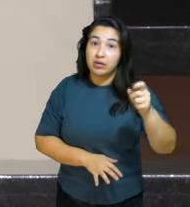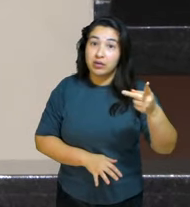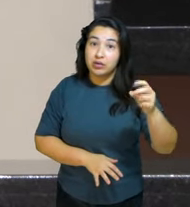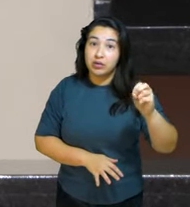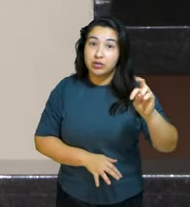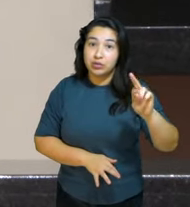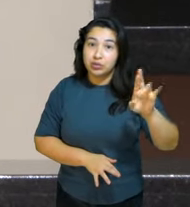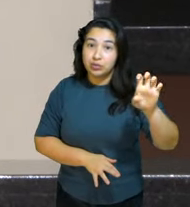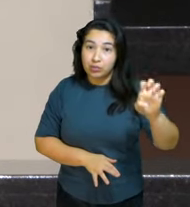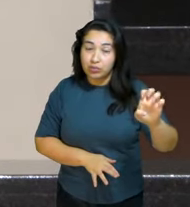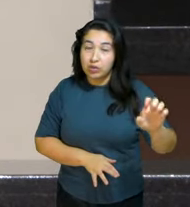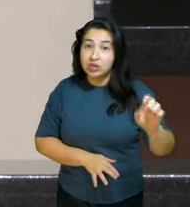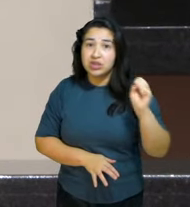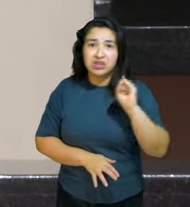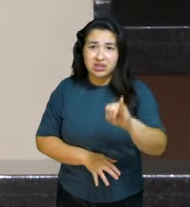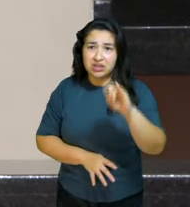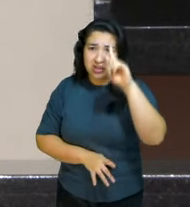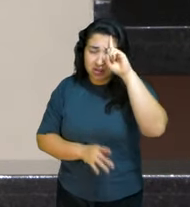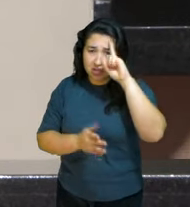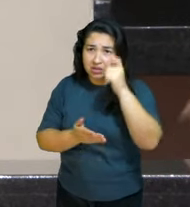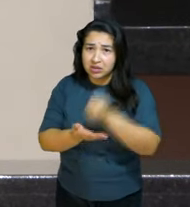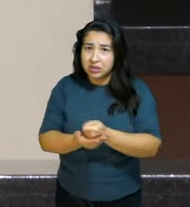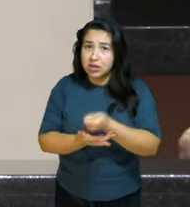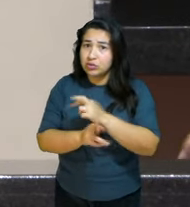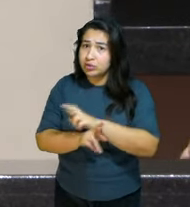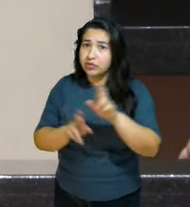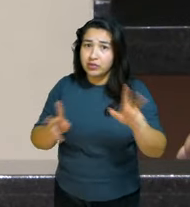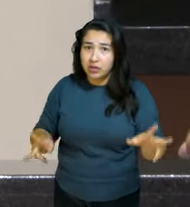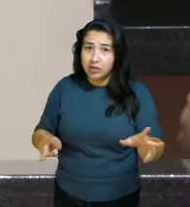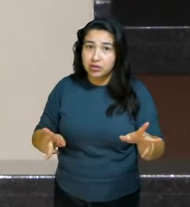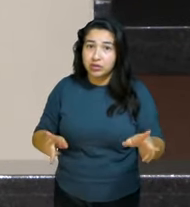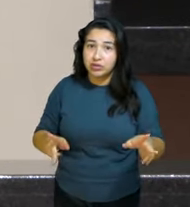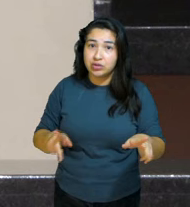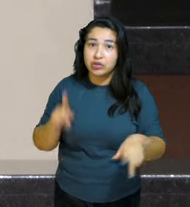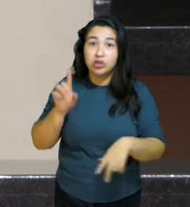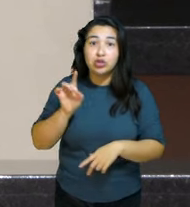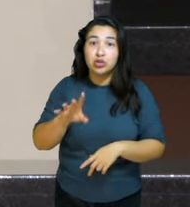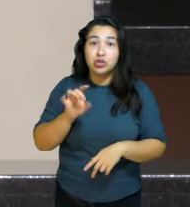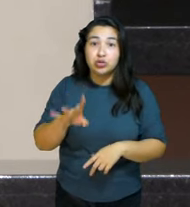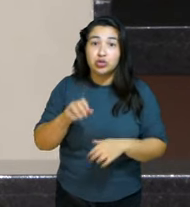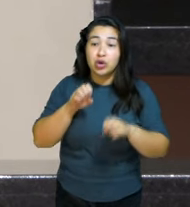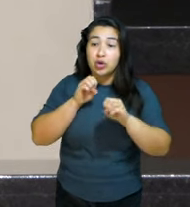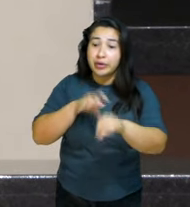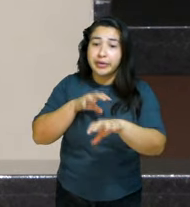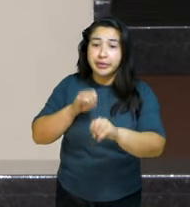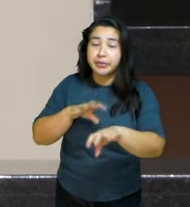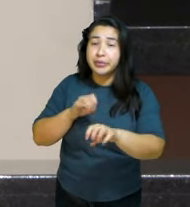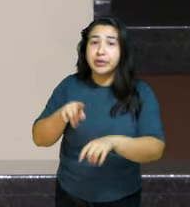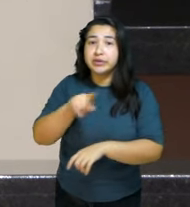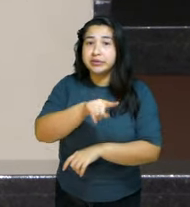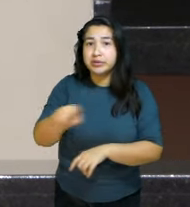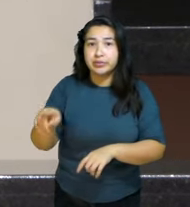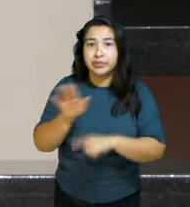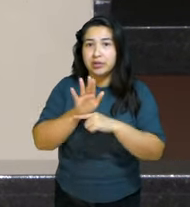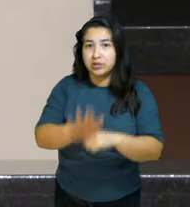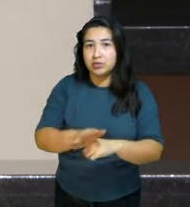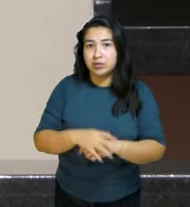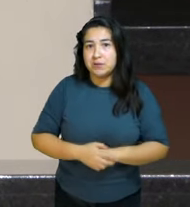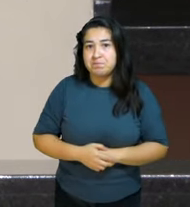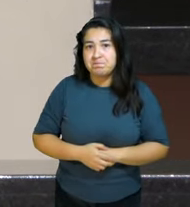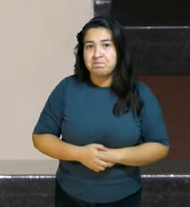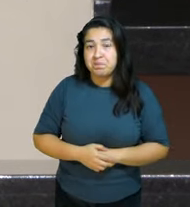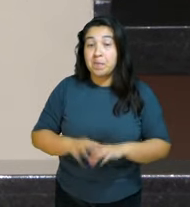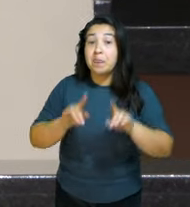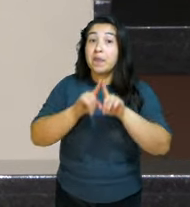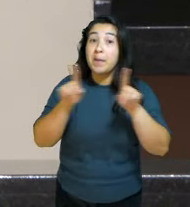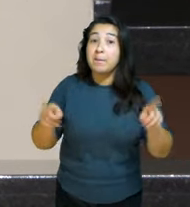Se não tiver nenhuma atitude, o esporte vai voltar a ser um braço da educação e não vai mais ter fundação em Santa Catarina. Eu não gostaria de dizer isso, mas todos